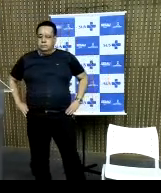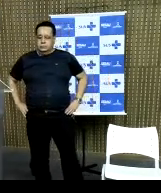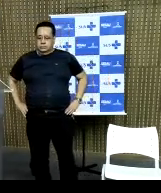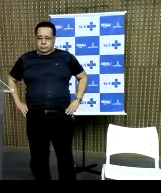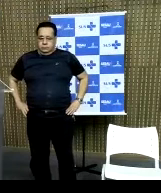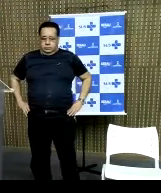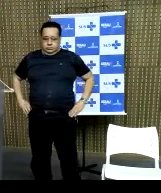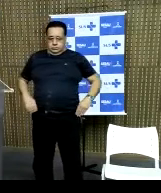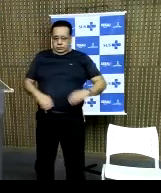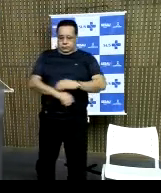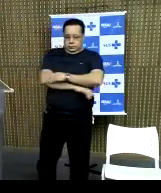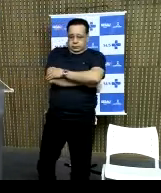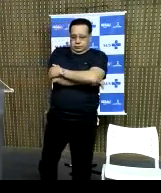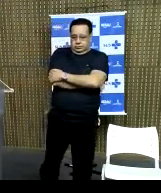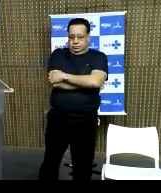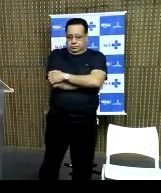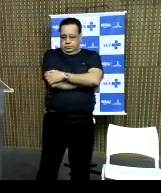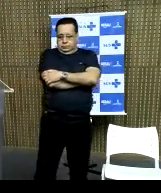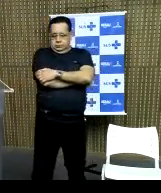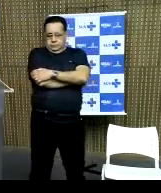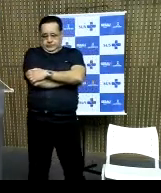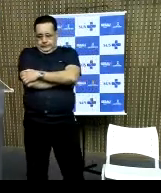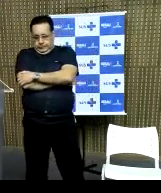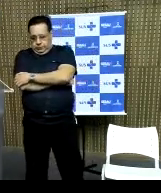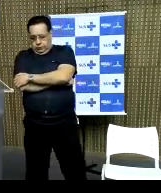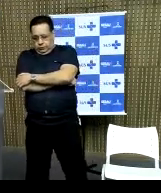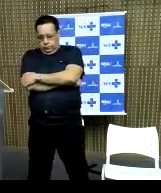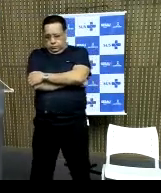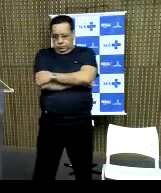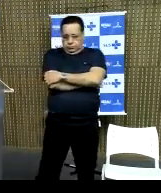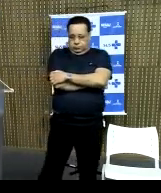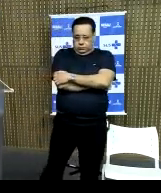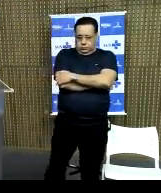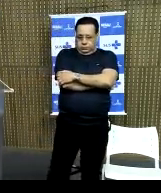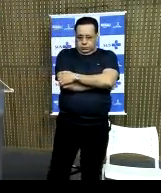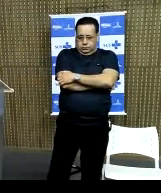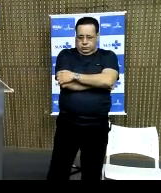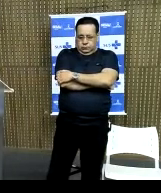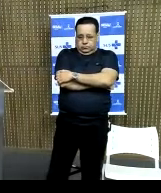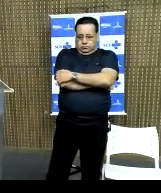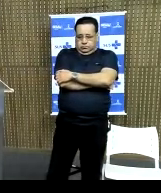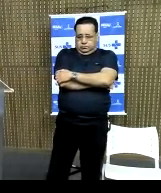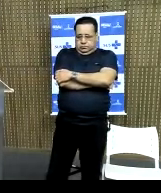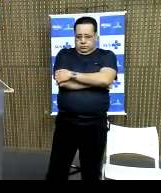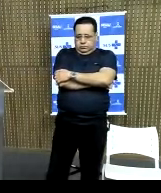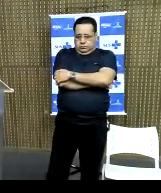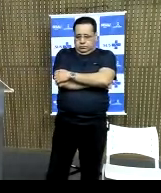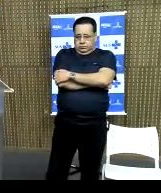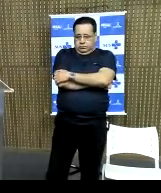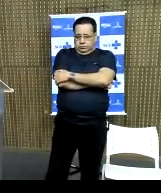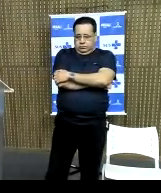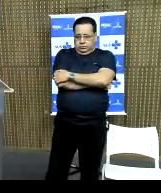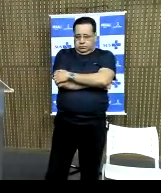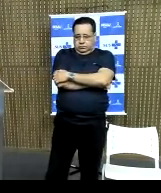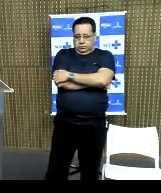a Analise, a Daniele, a pediatra, a Gislaine, a terapeuta ocupacional, a fonoaudióloga,